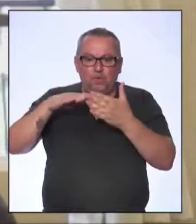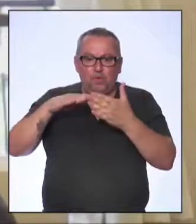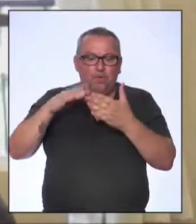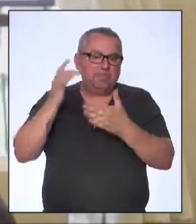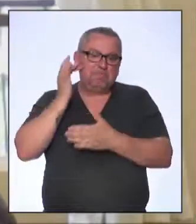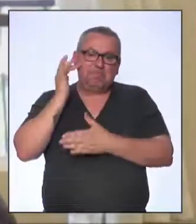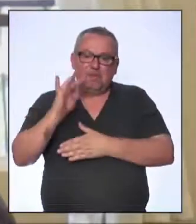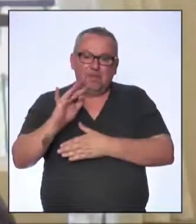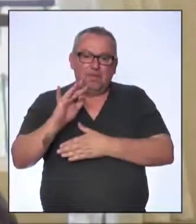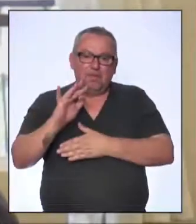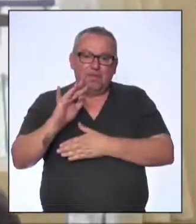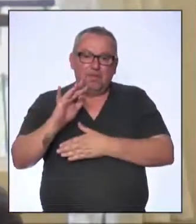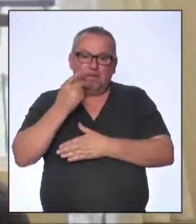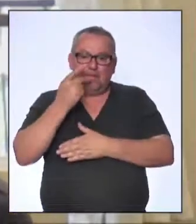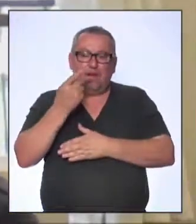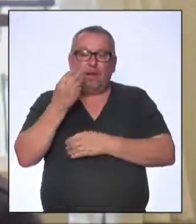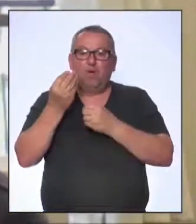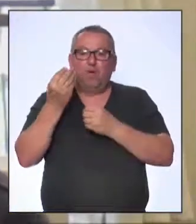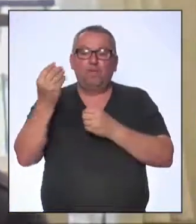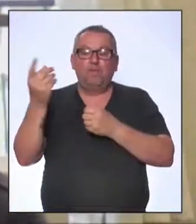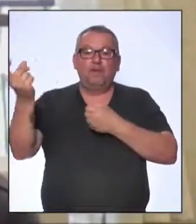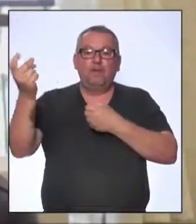incerto falar como vai ser o retorno.